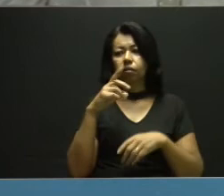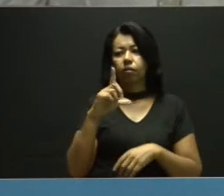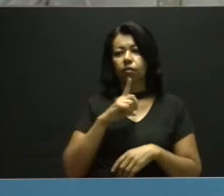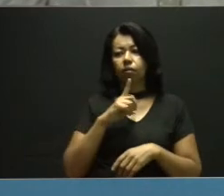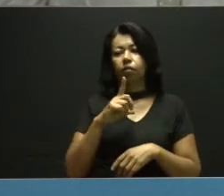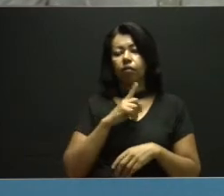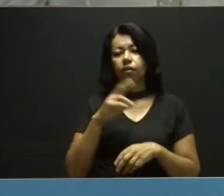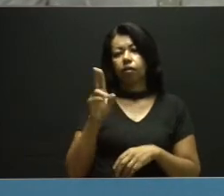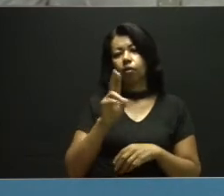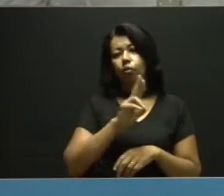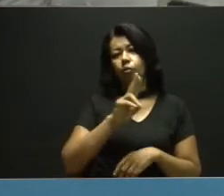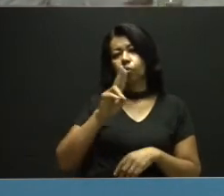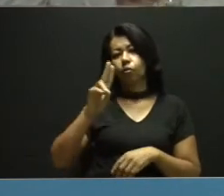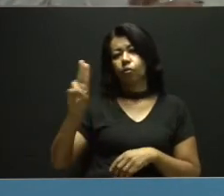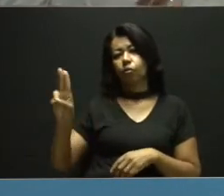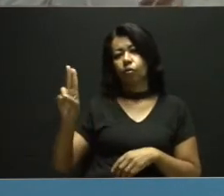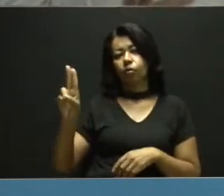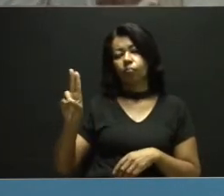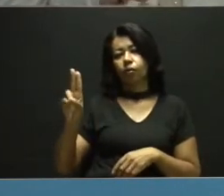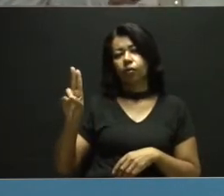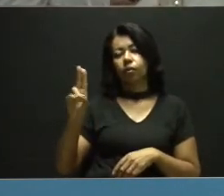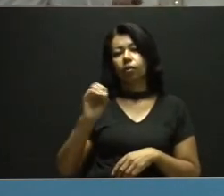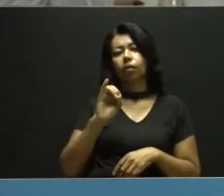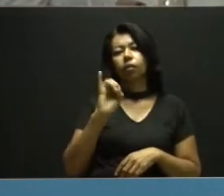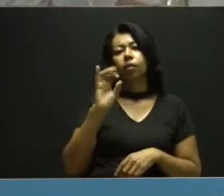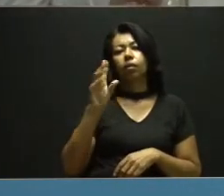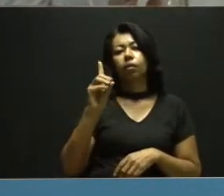por título identidade